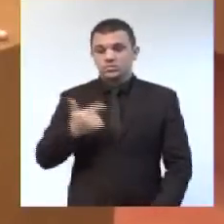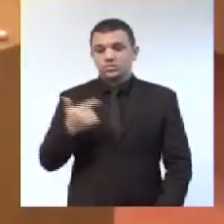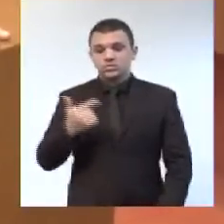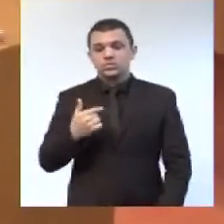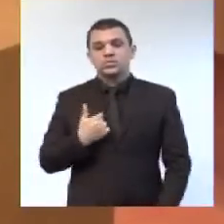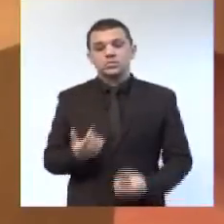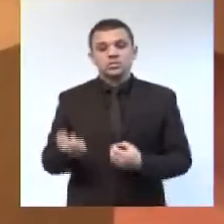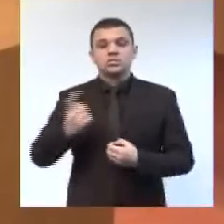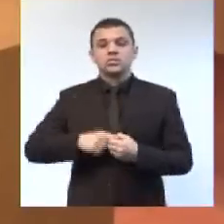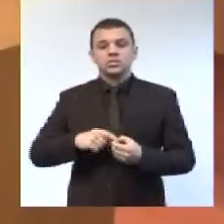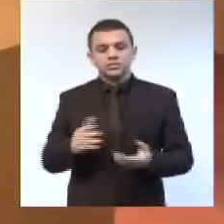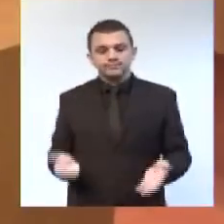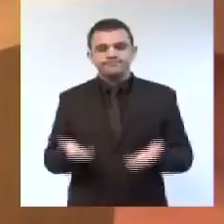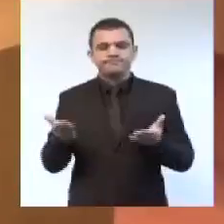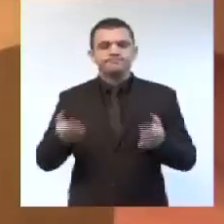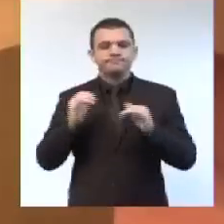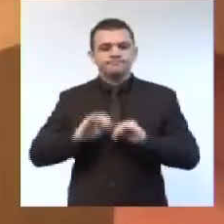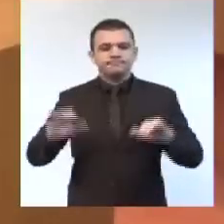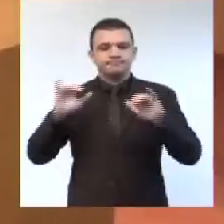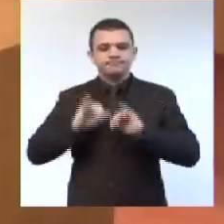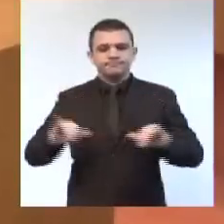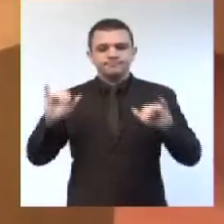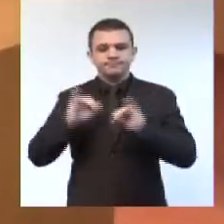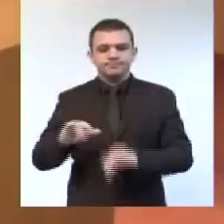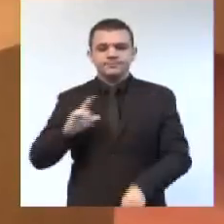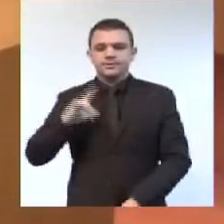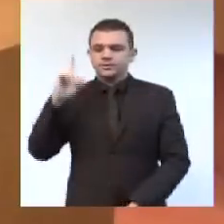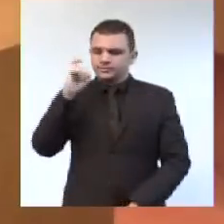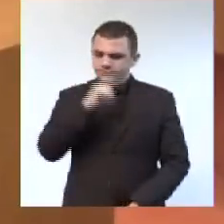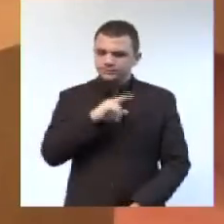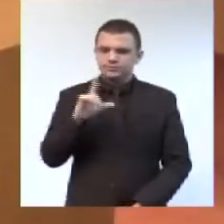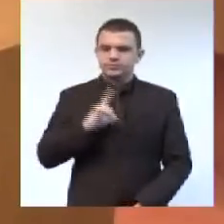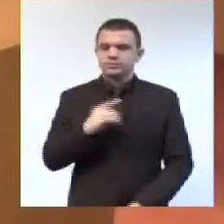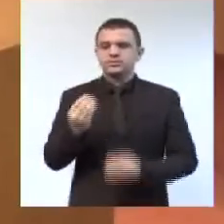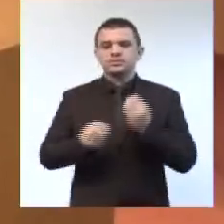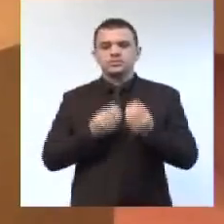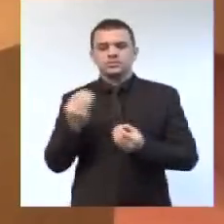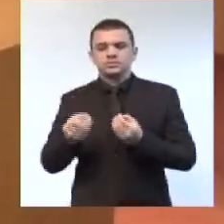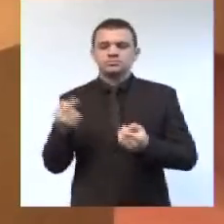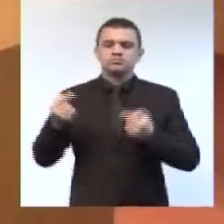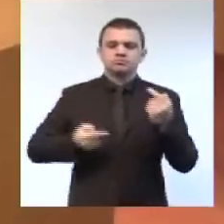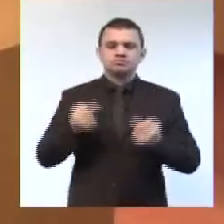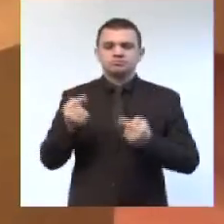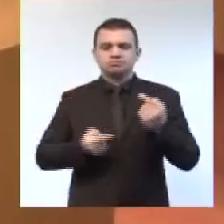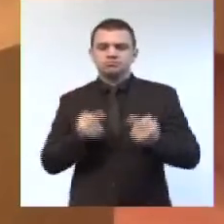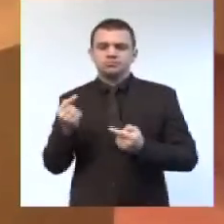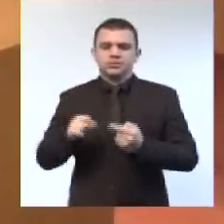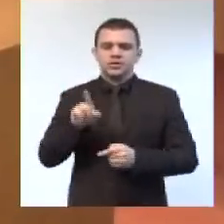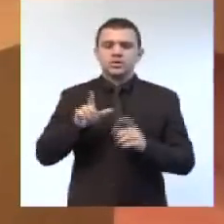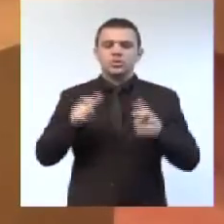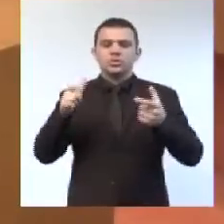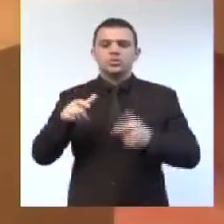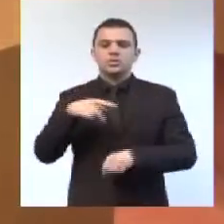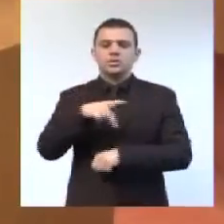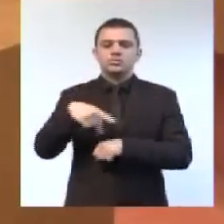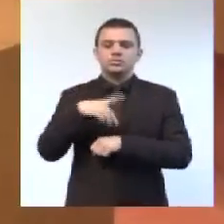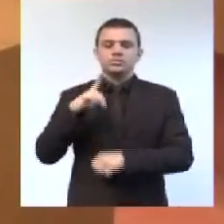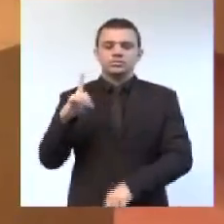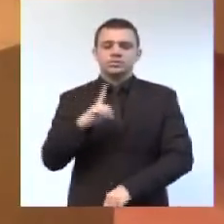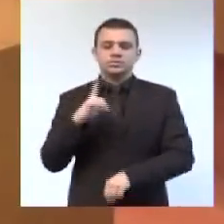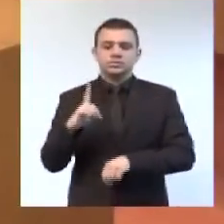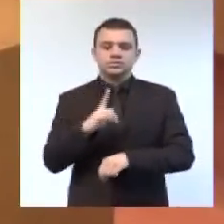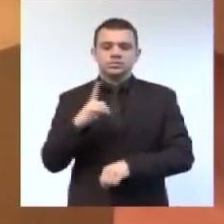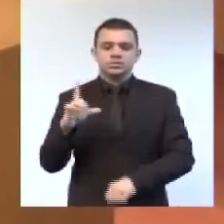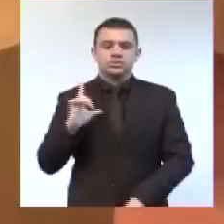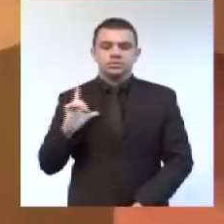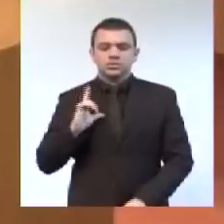campanha, inclusive numa situação difícil, uma briga de militância muito grande na Deodoro, em função de duas passeatas se encontrarem. O